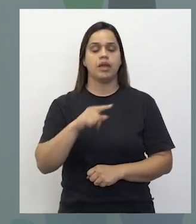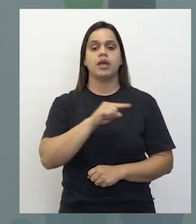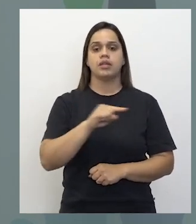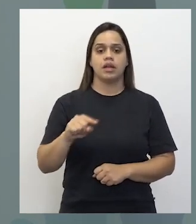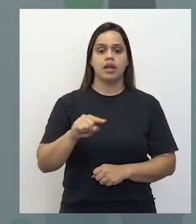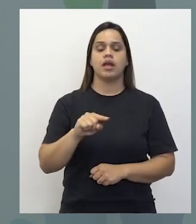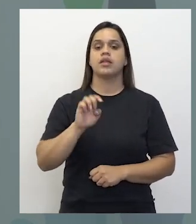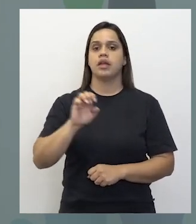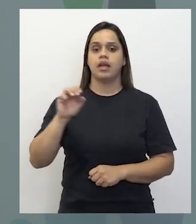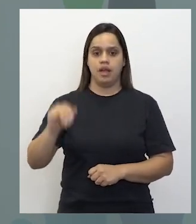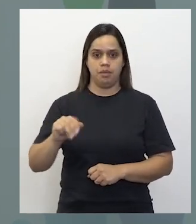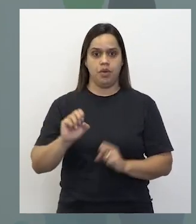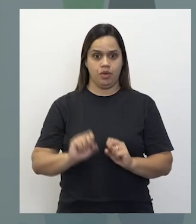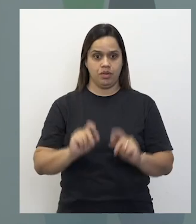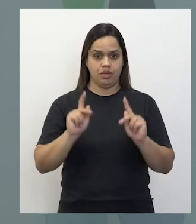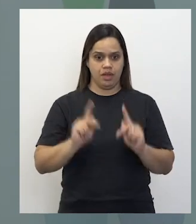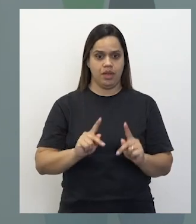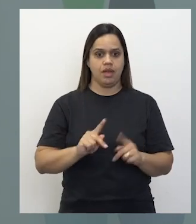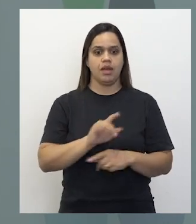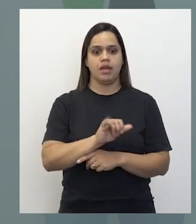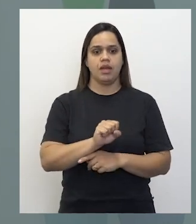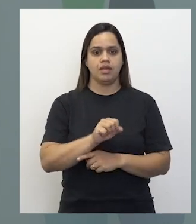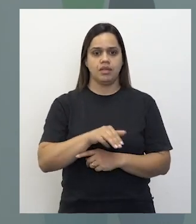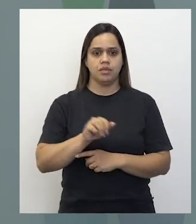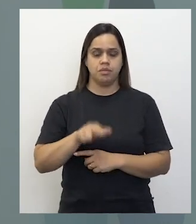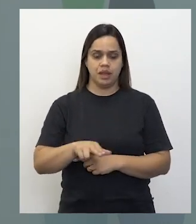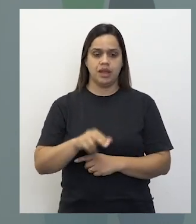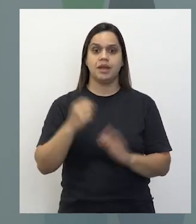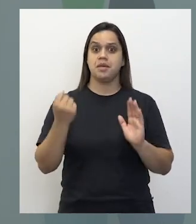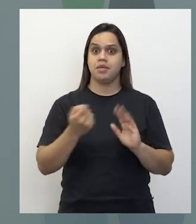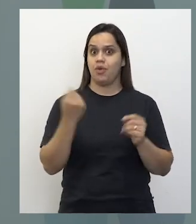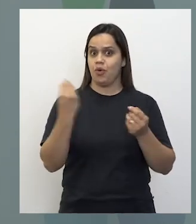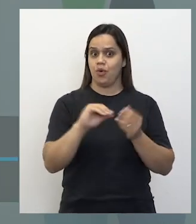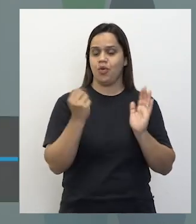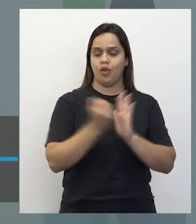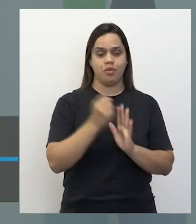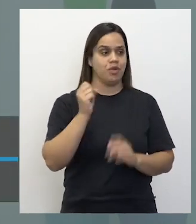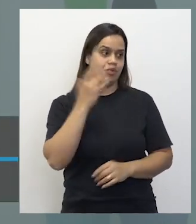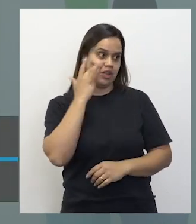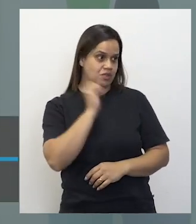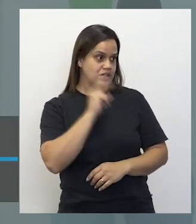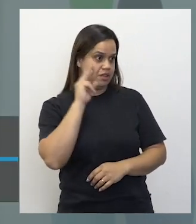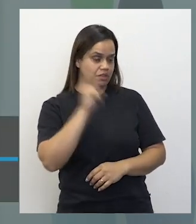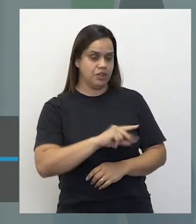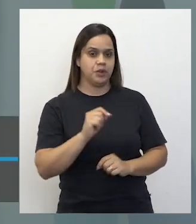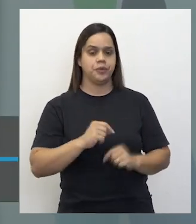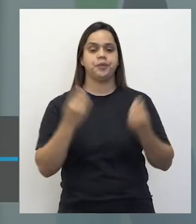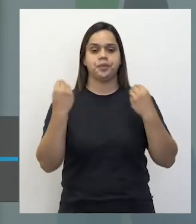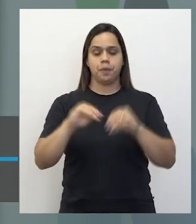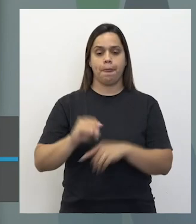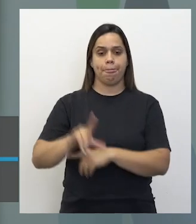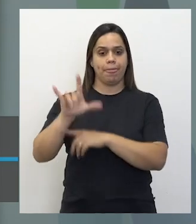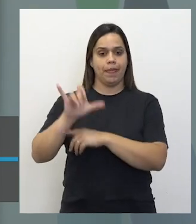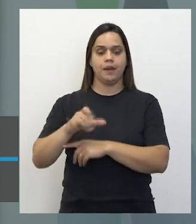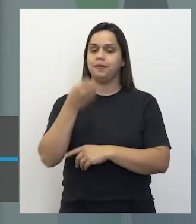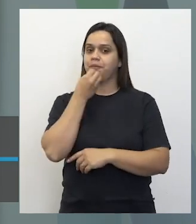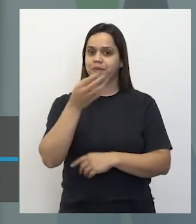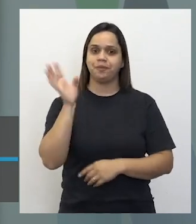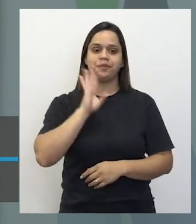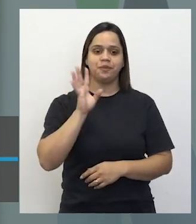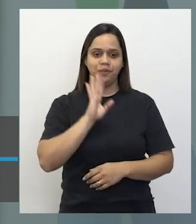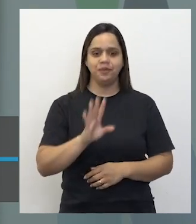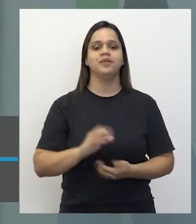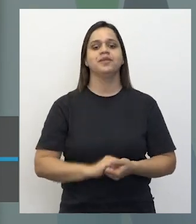CMSP_EM, para falar com a gente. A Yasmin marcou a gente, viu, Ed, na última aula, não sei se você viu a postagem da Yasmin, foi muito